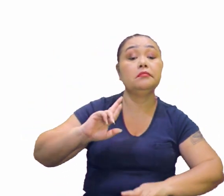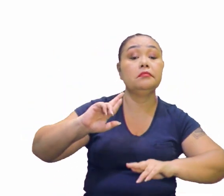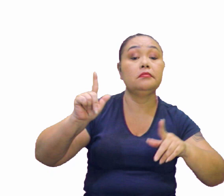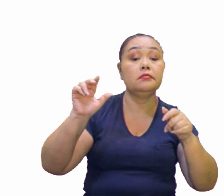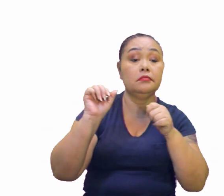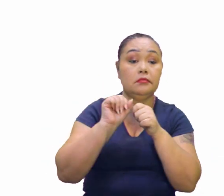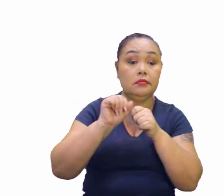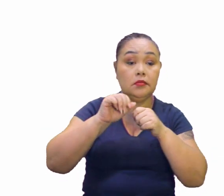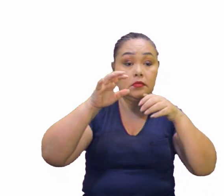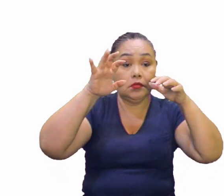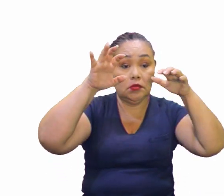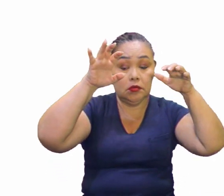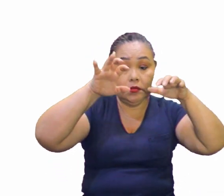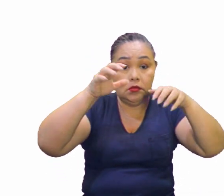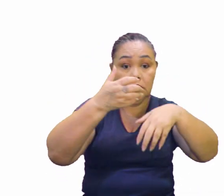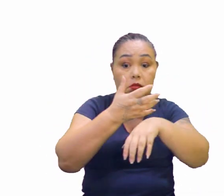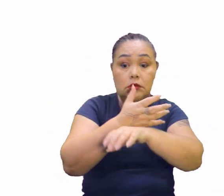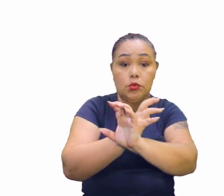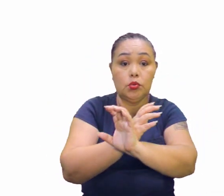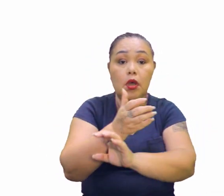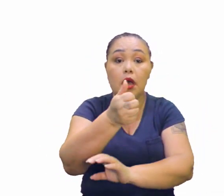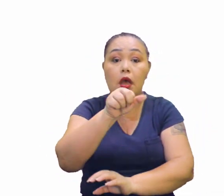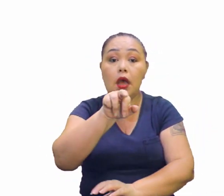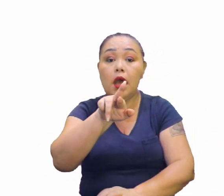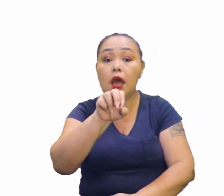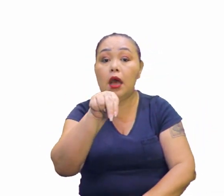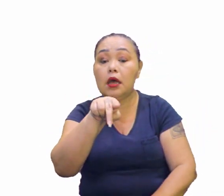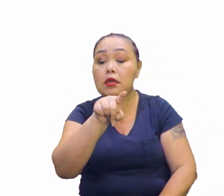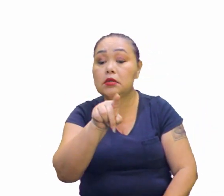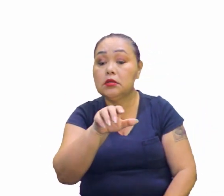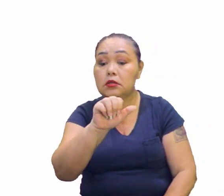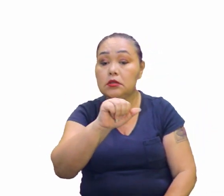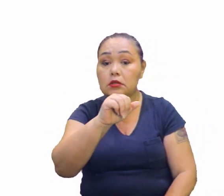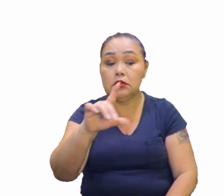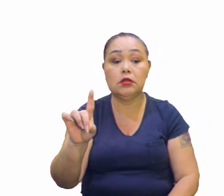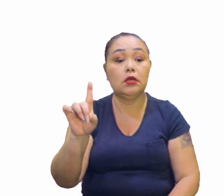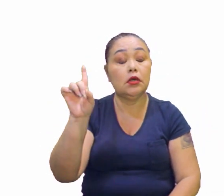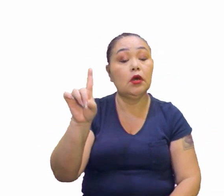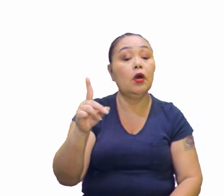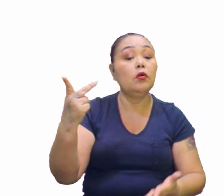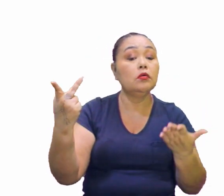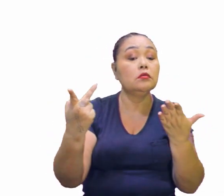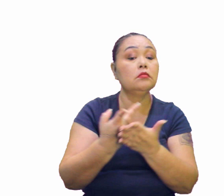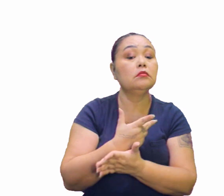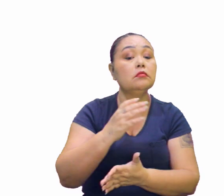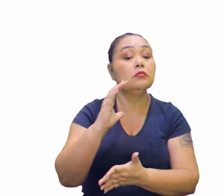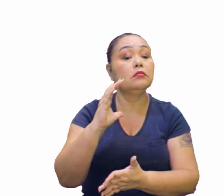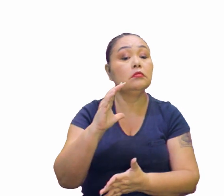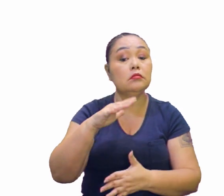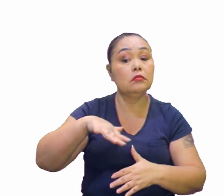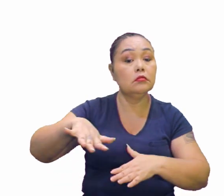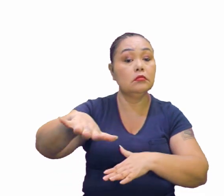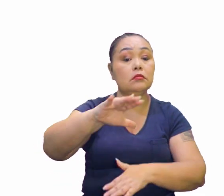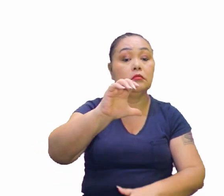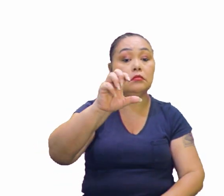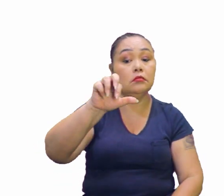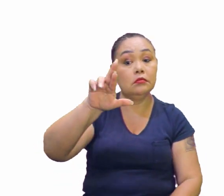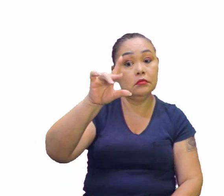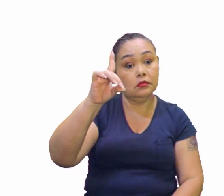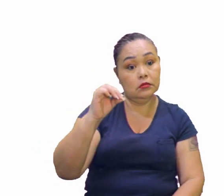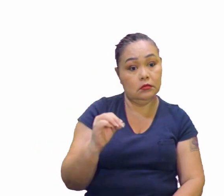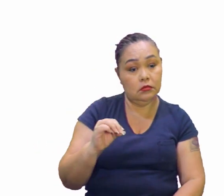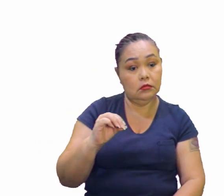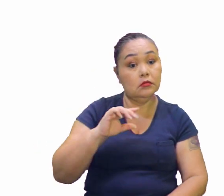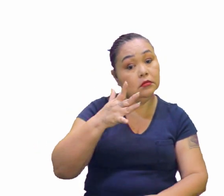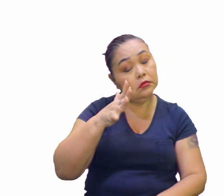entre desertificação e arenização. A desertificação, ela ocorre em regiões de clima